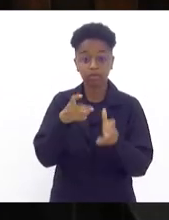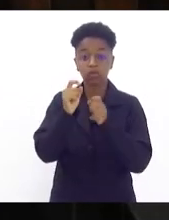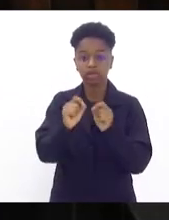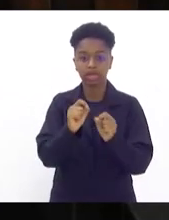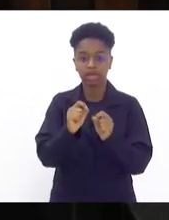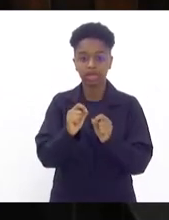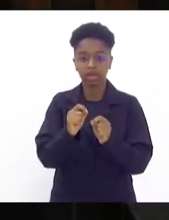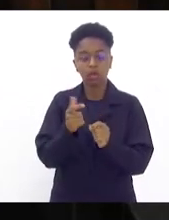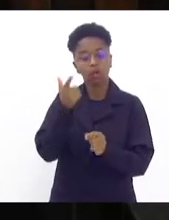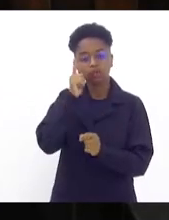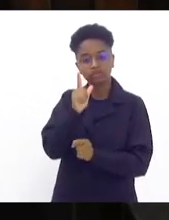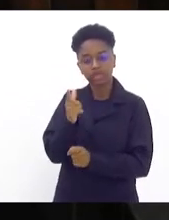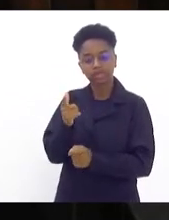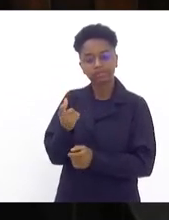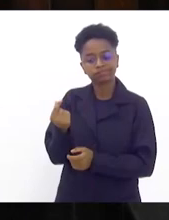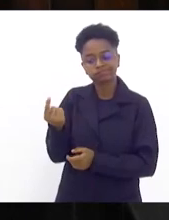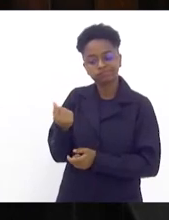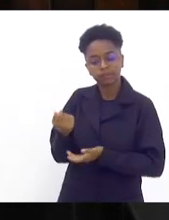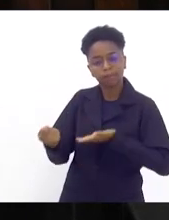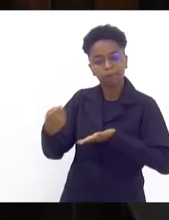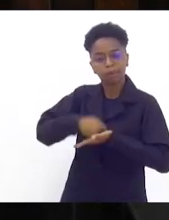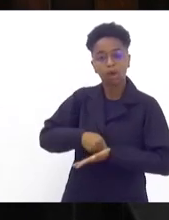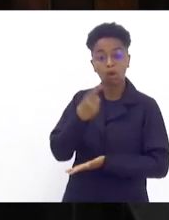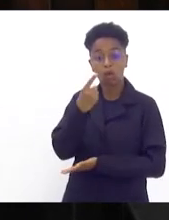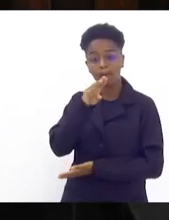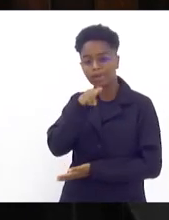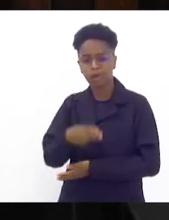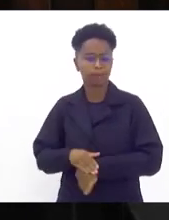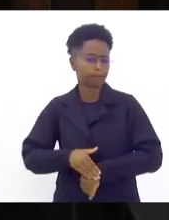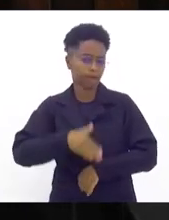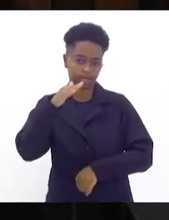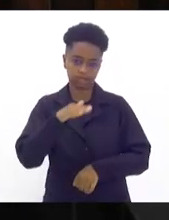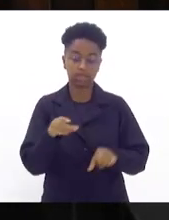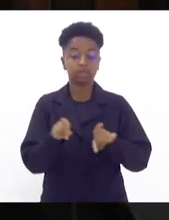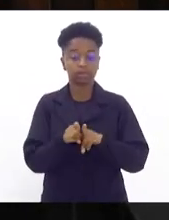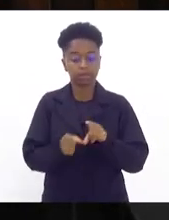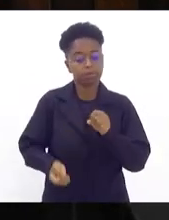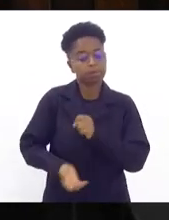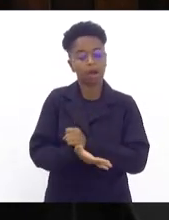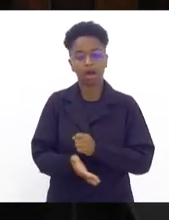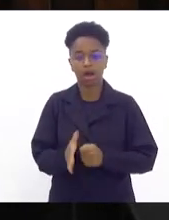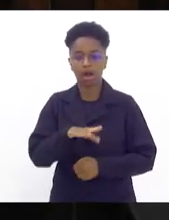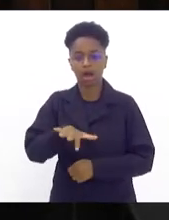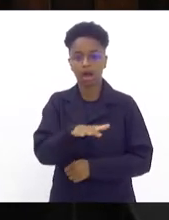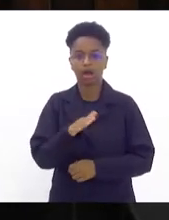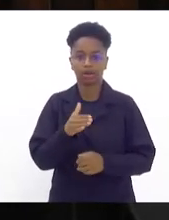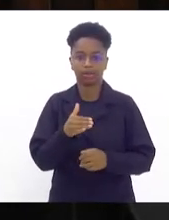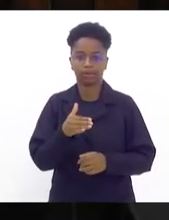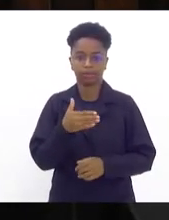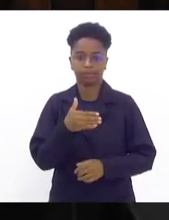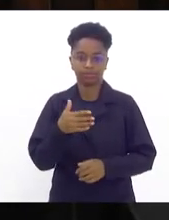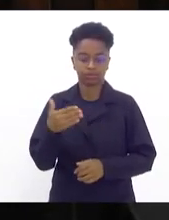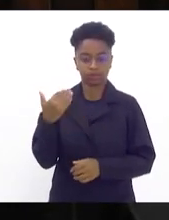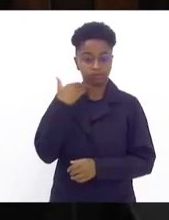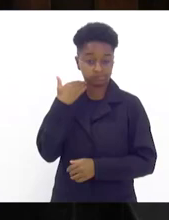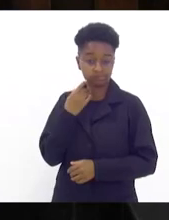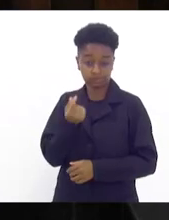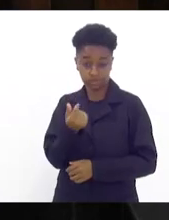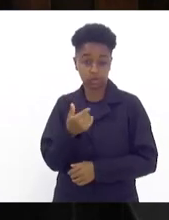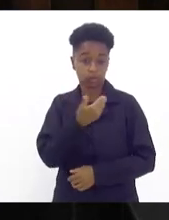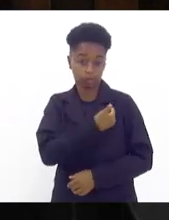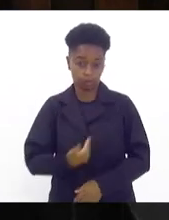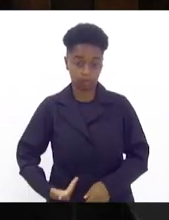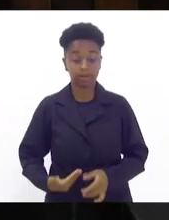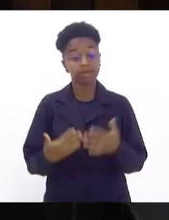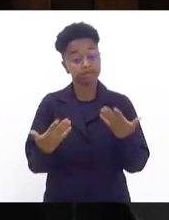de R$1 milhão e, consequentemente, a sonegação aos cofres públicos. Isso tudo com a